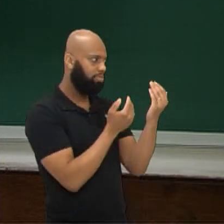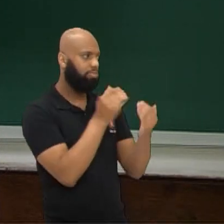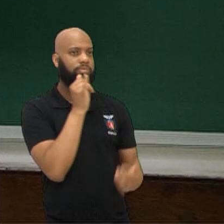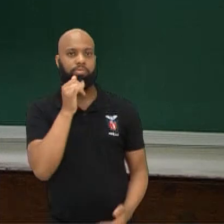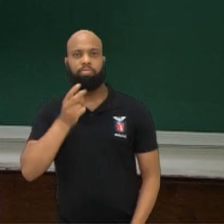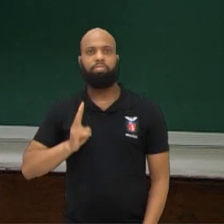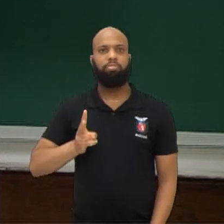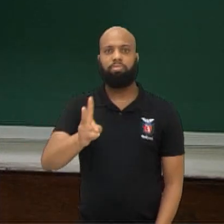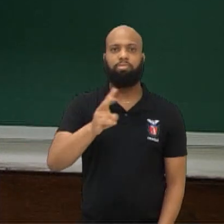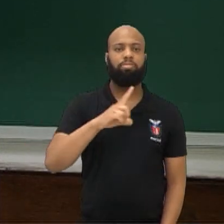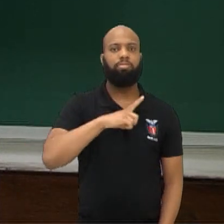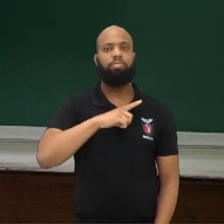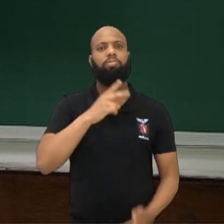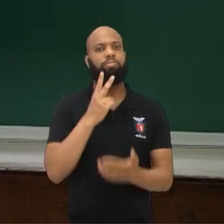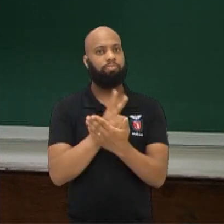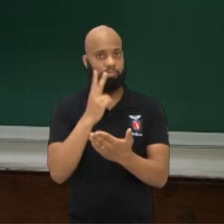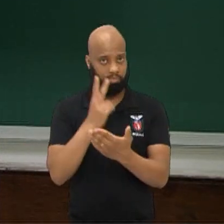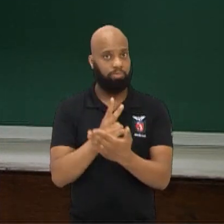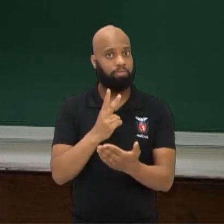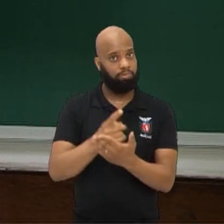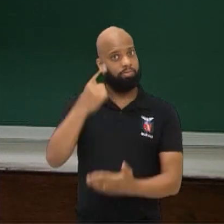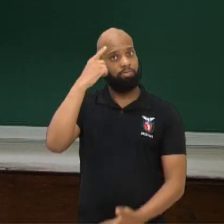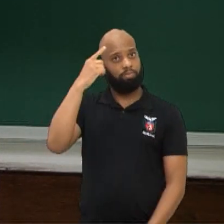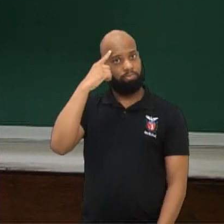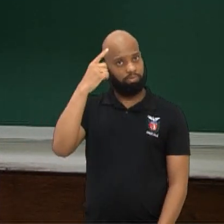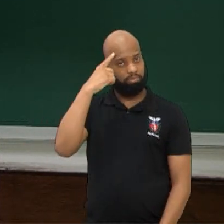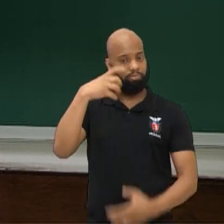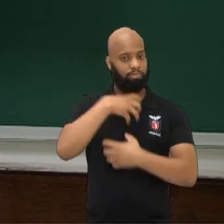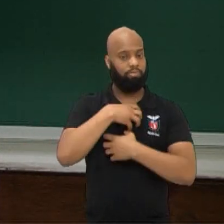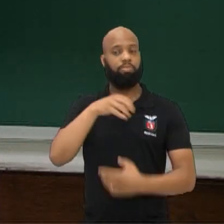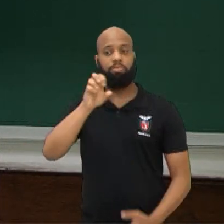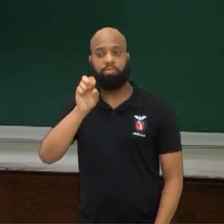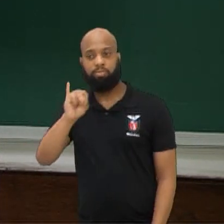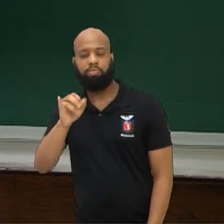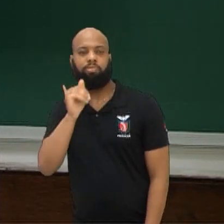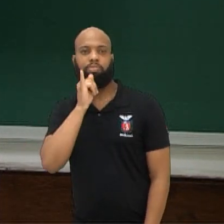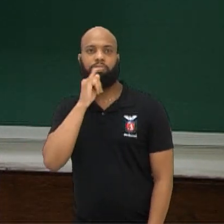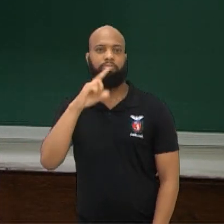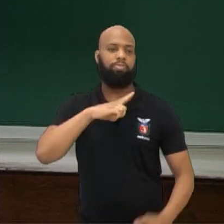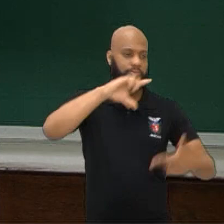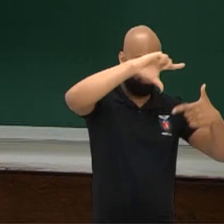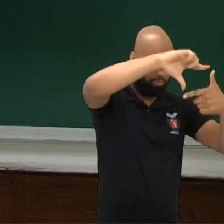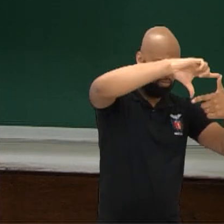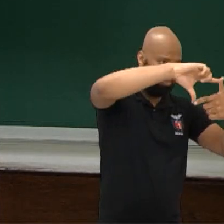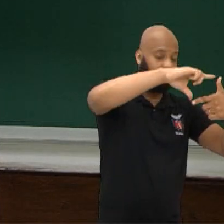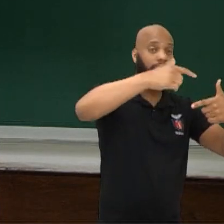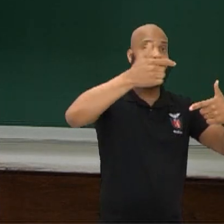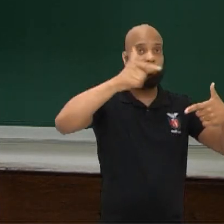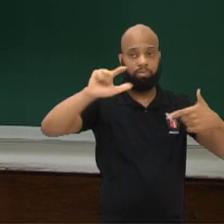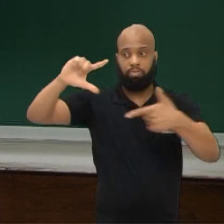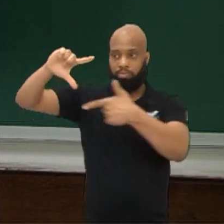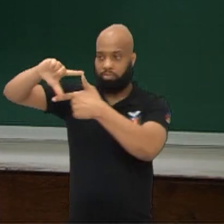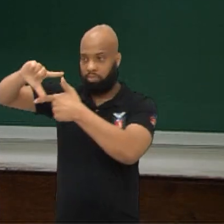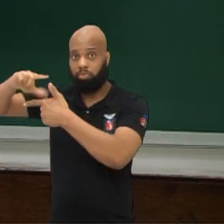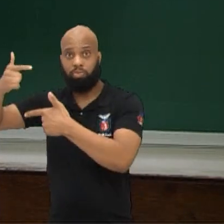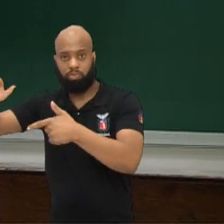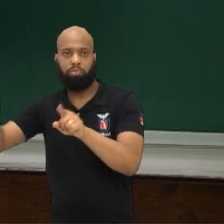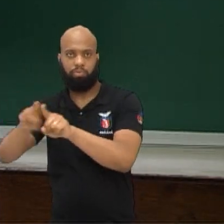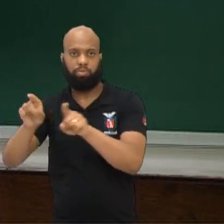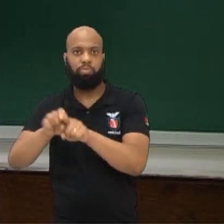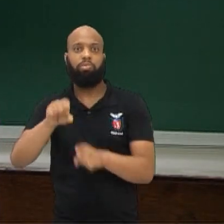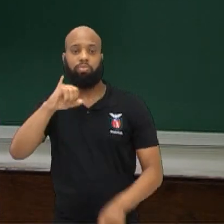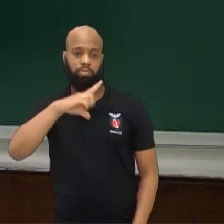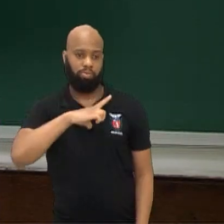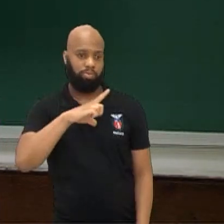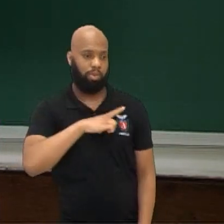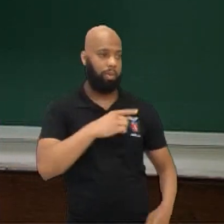sempre pegando a mesma figura. Então, se eu pegar um retângulo, eu vou fazer em relação ao retângulo.